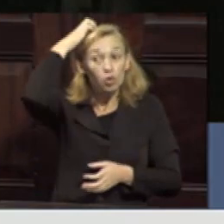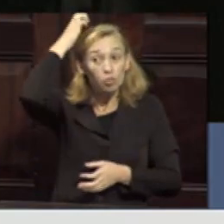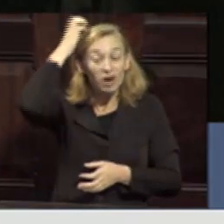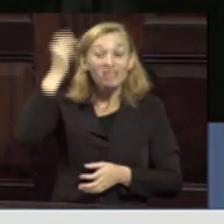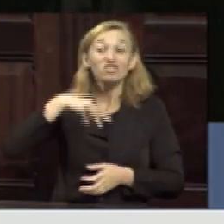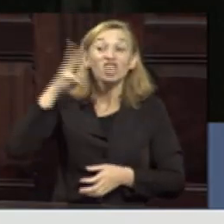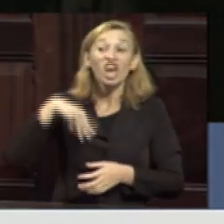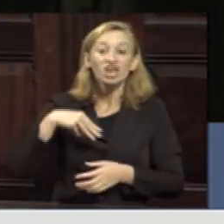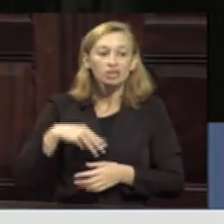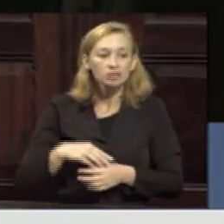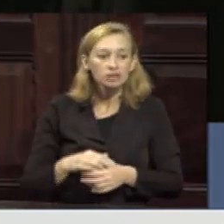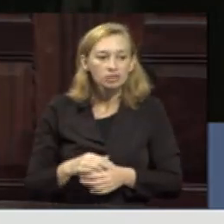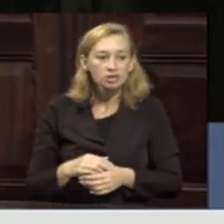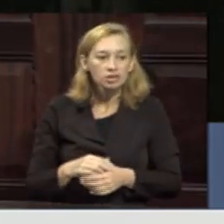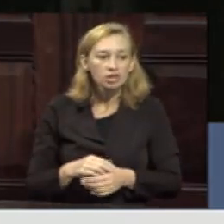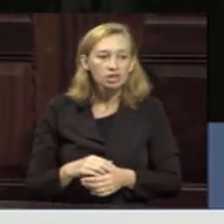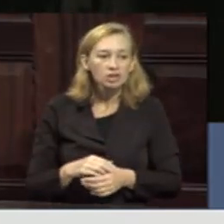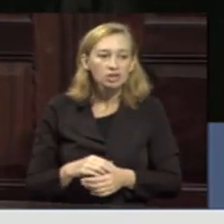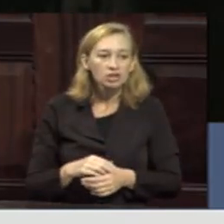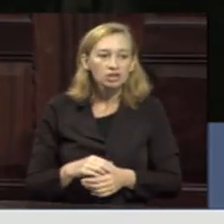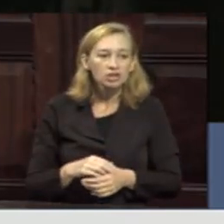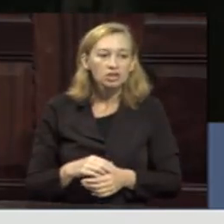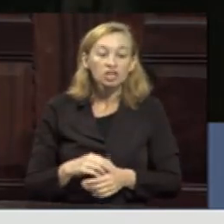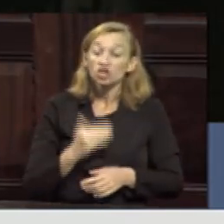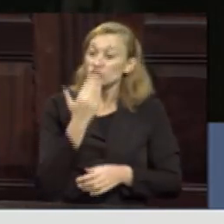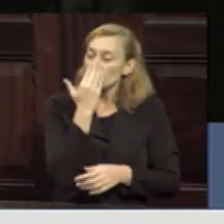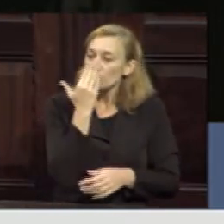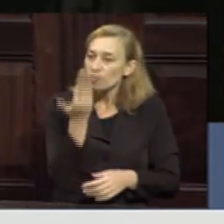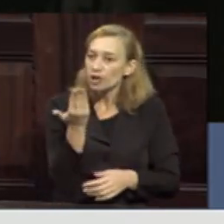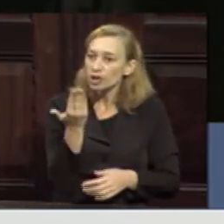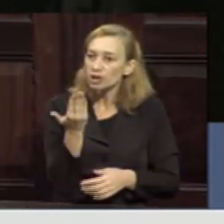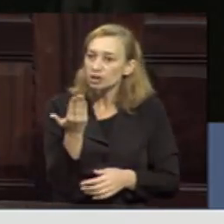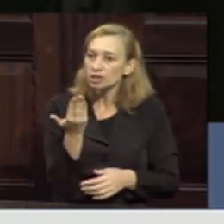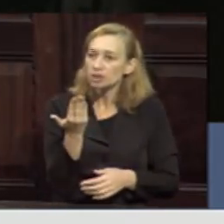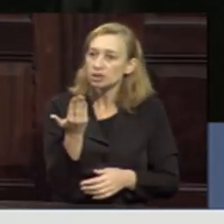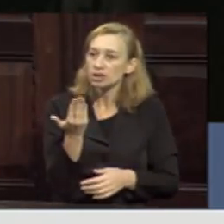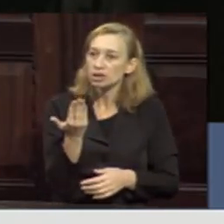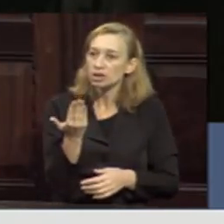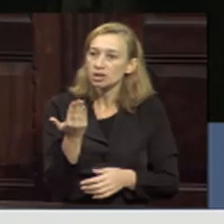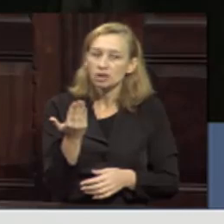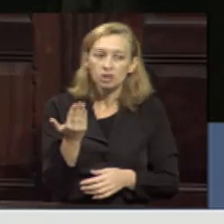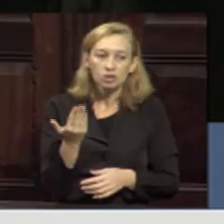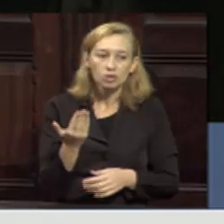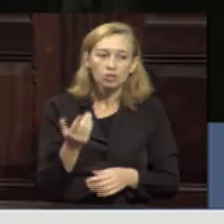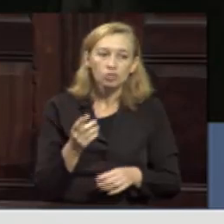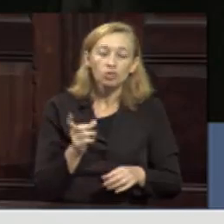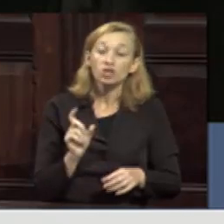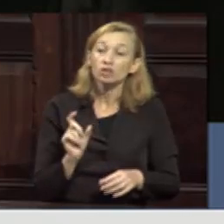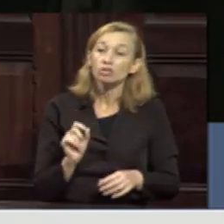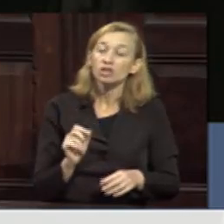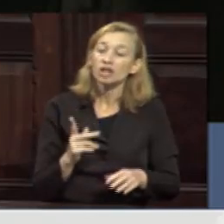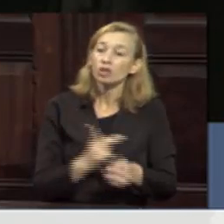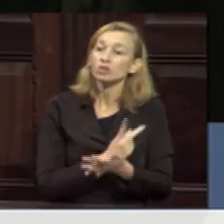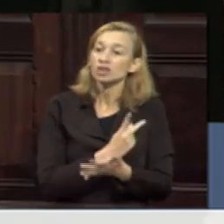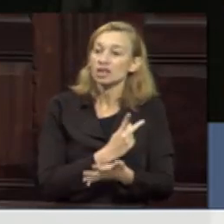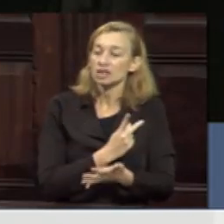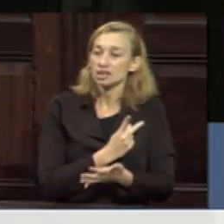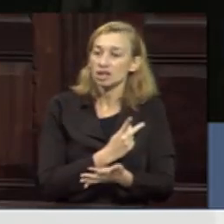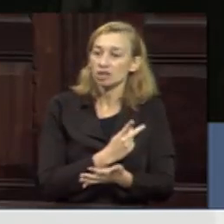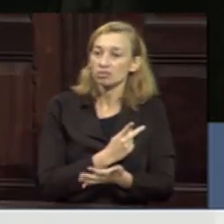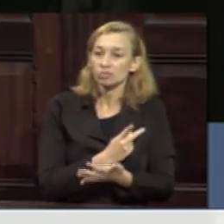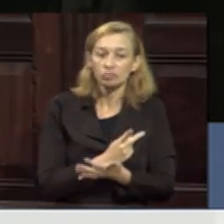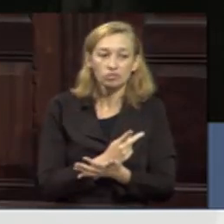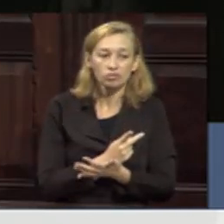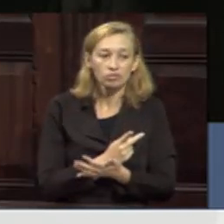que isso, enfrentar mais de frente esse clima, esse ambiente respaldado por segmentos da população de